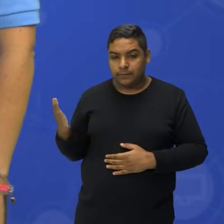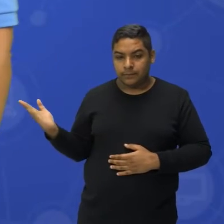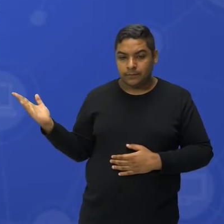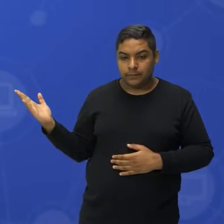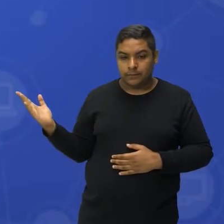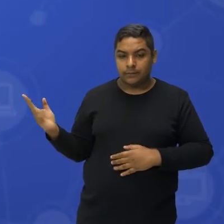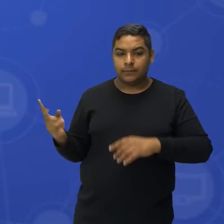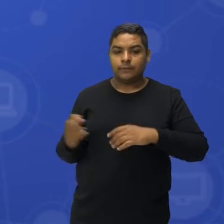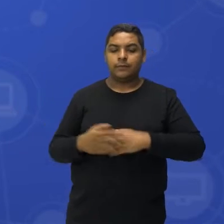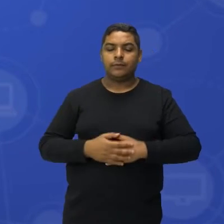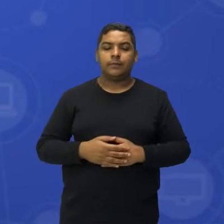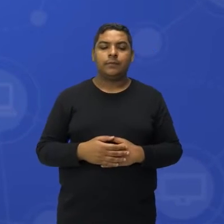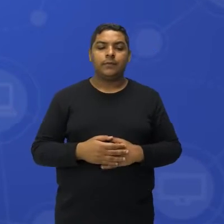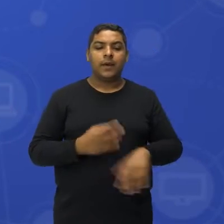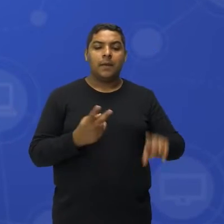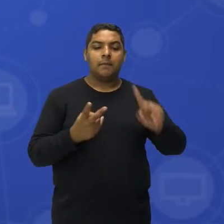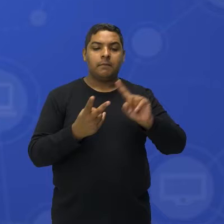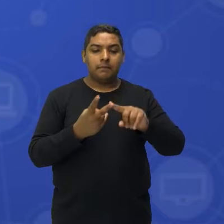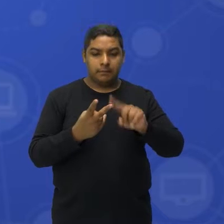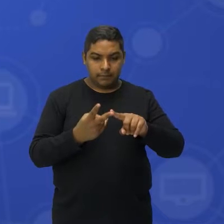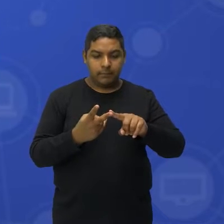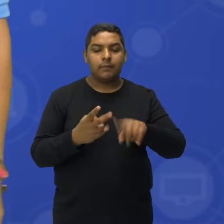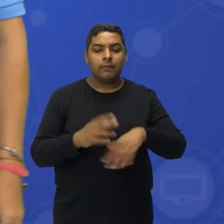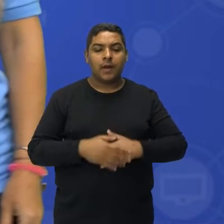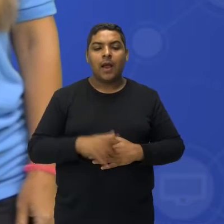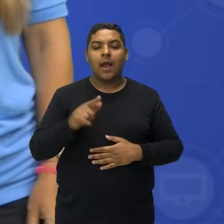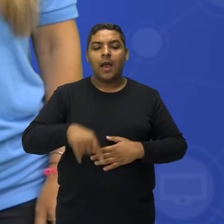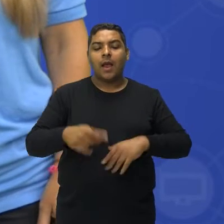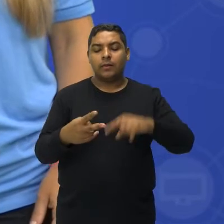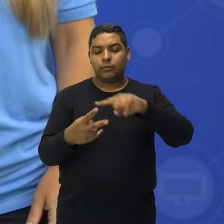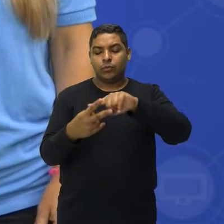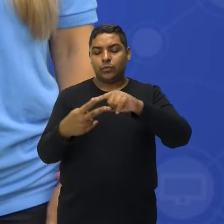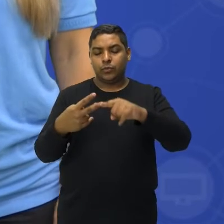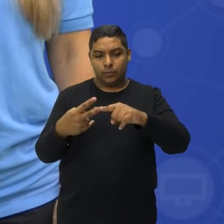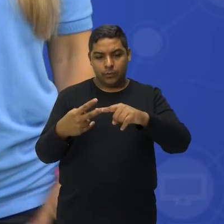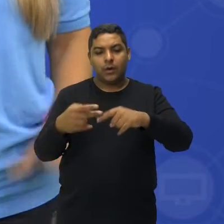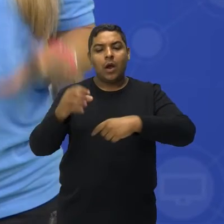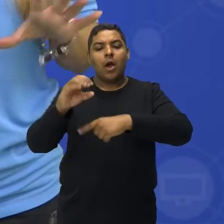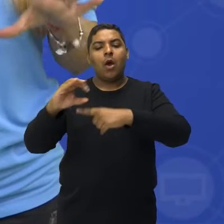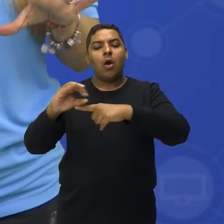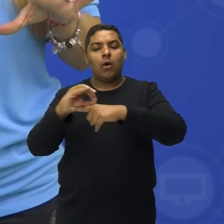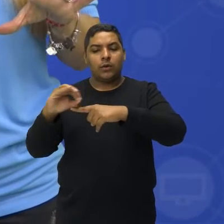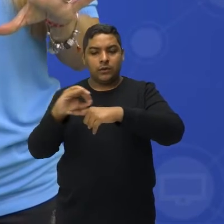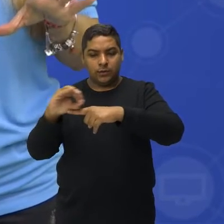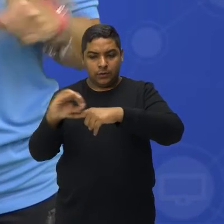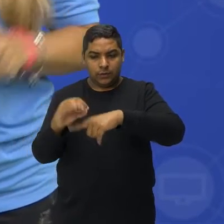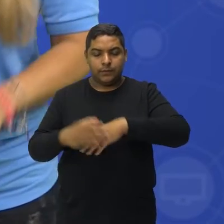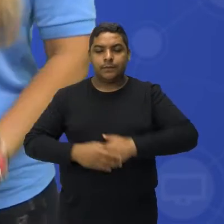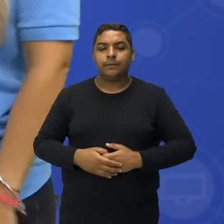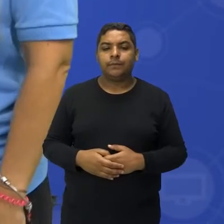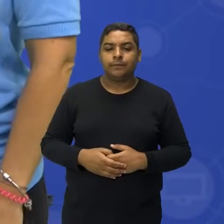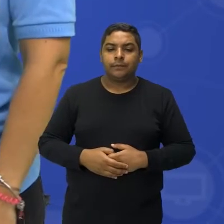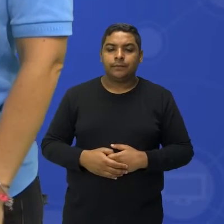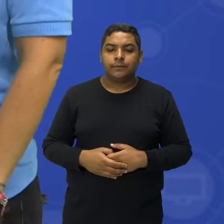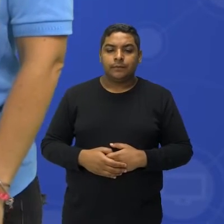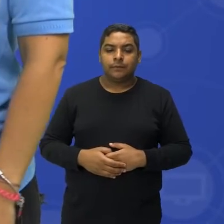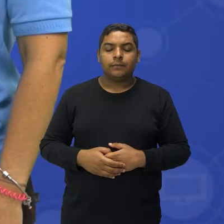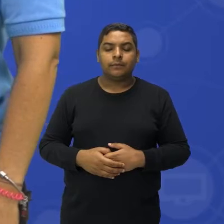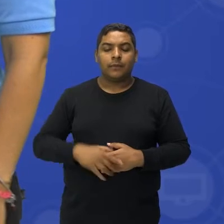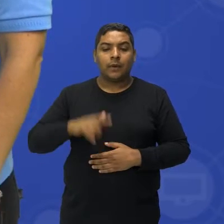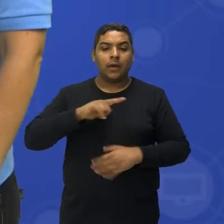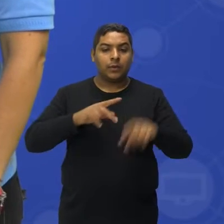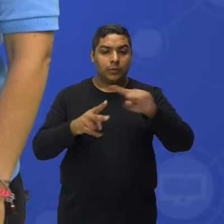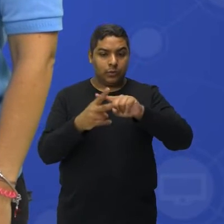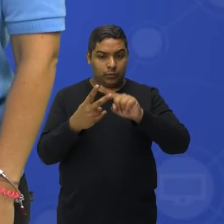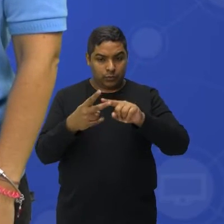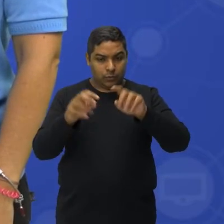cadeia carbônica, que é a dupla ligação com o oxigênio, tá? Então, se você observar bem, né, a gente tem duas